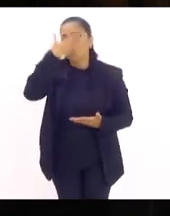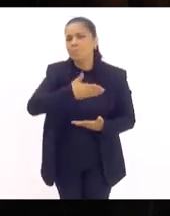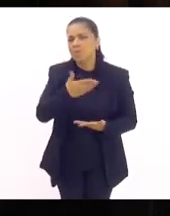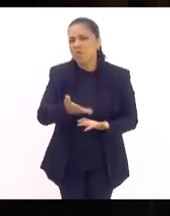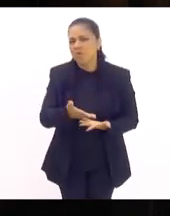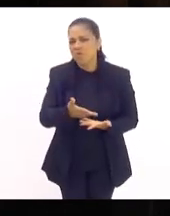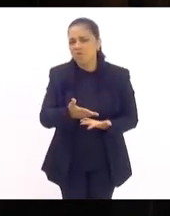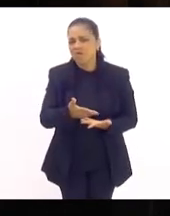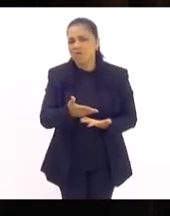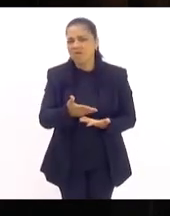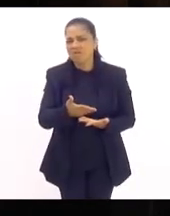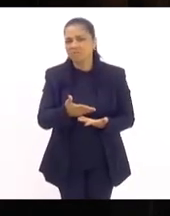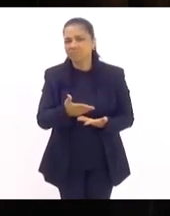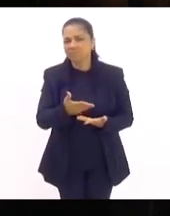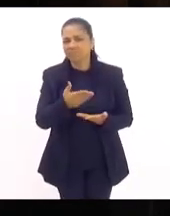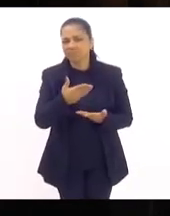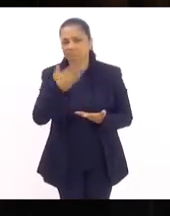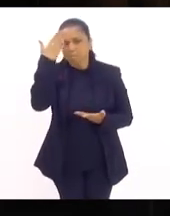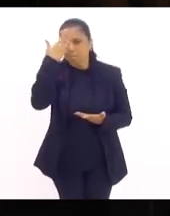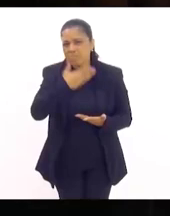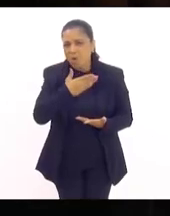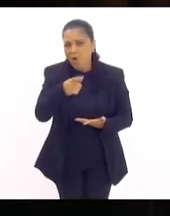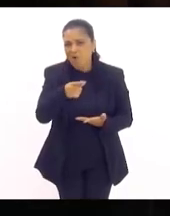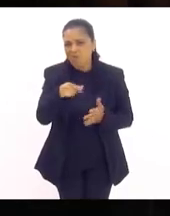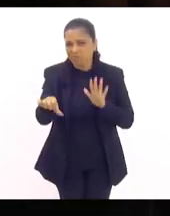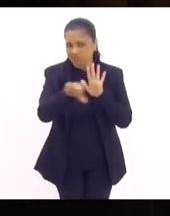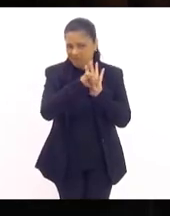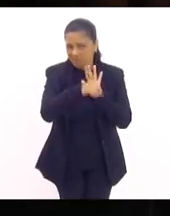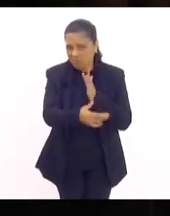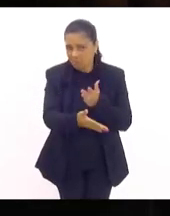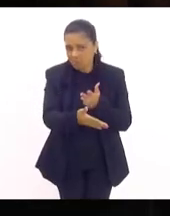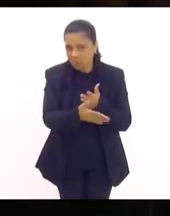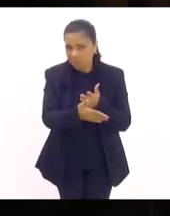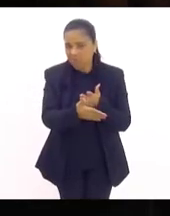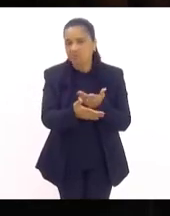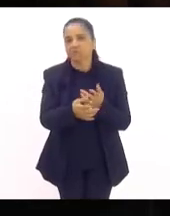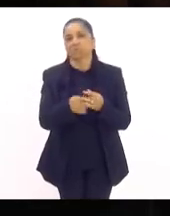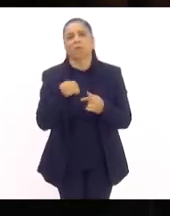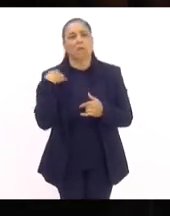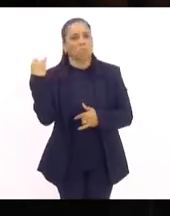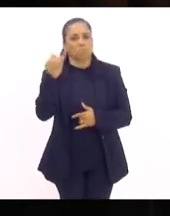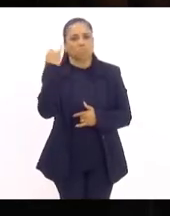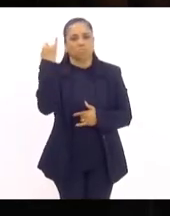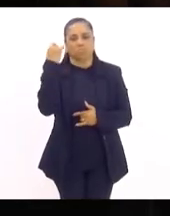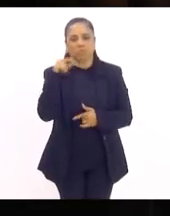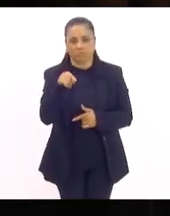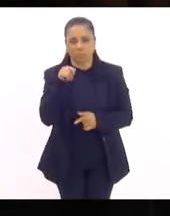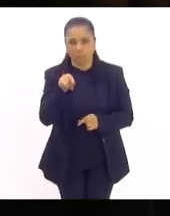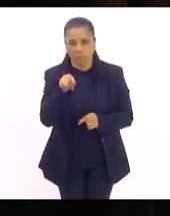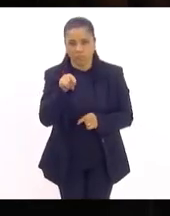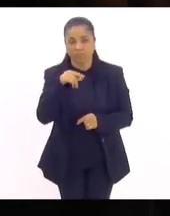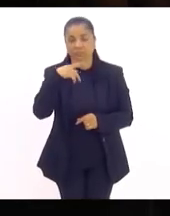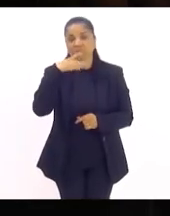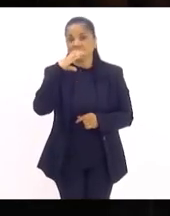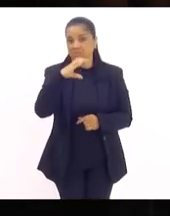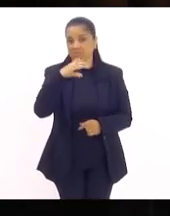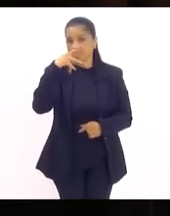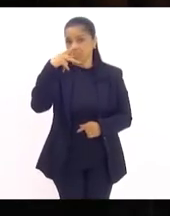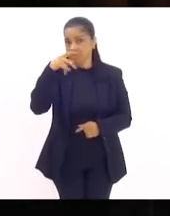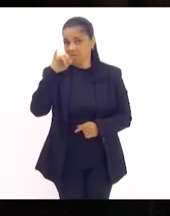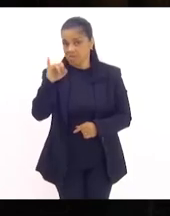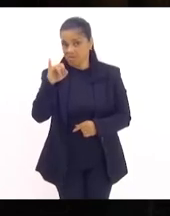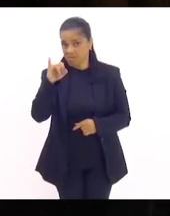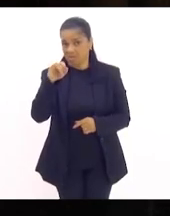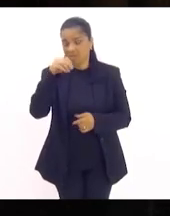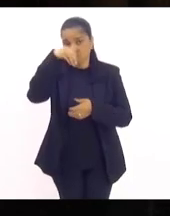ali um possível ilícito. Então, nesse sentido, é fundamental que a CPI ocorra aqui dentro da